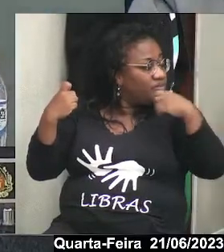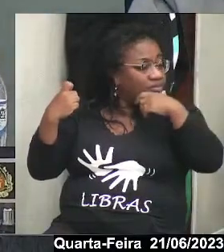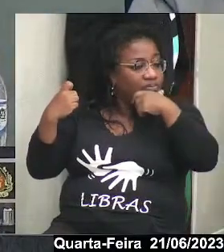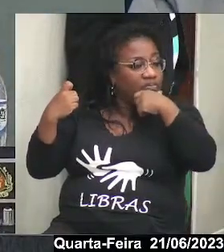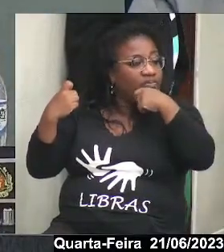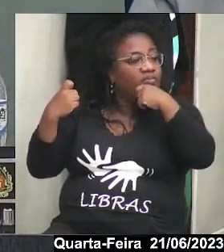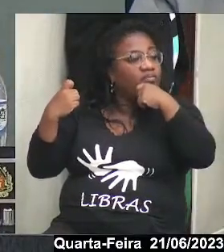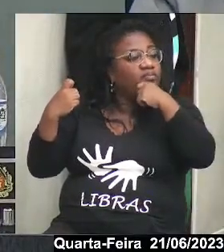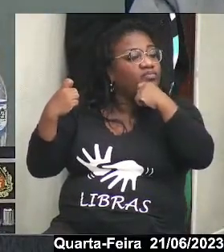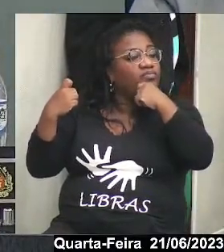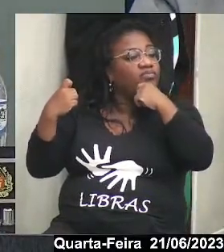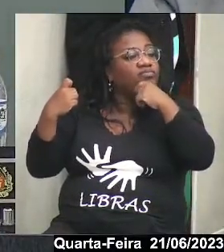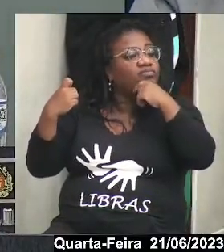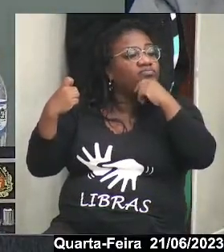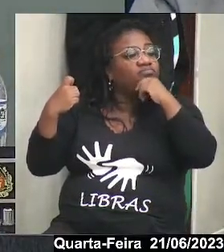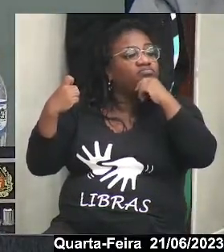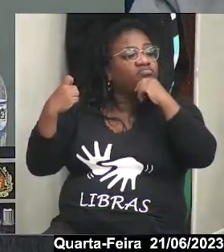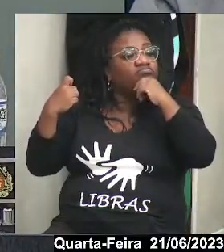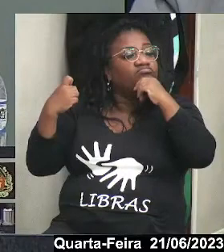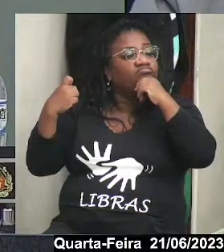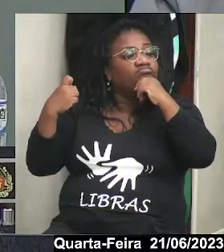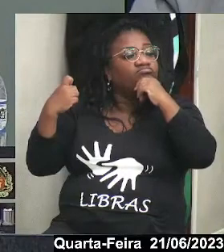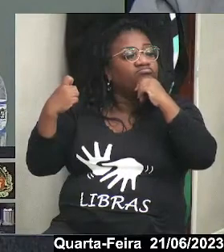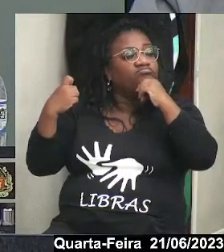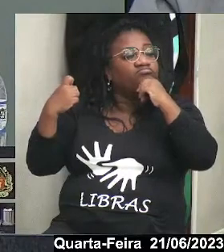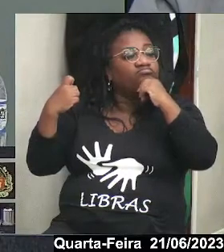Antônio, tá fechada lá?